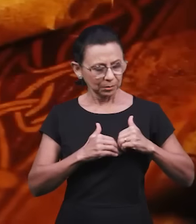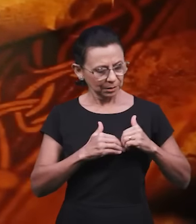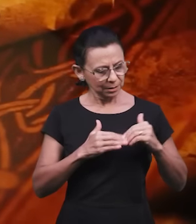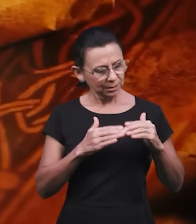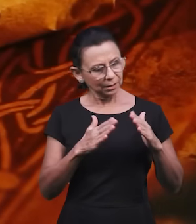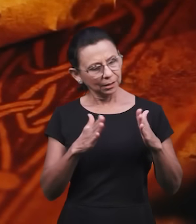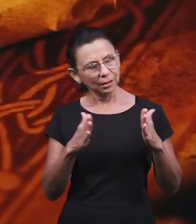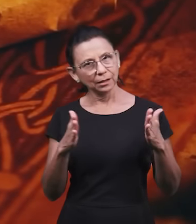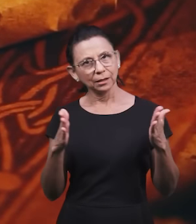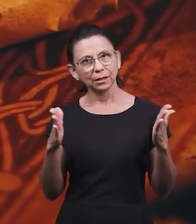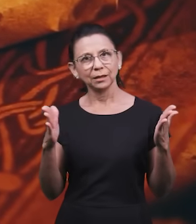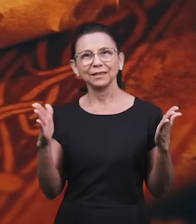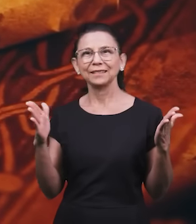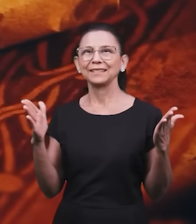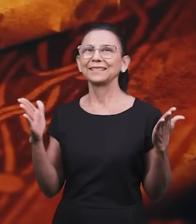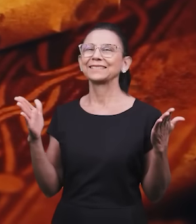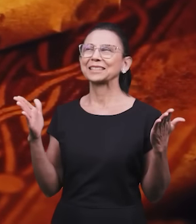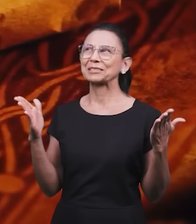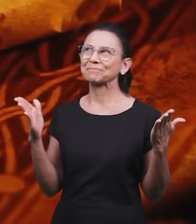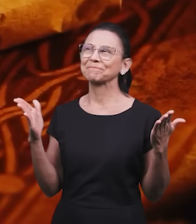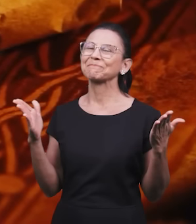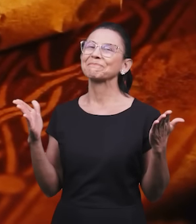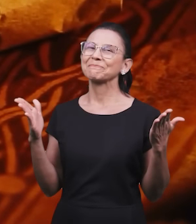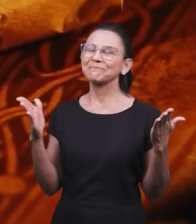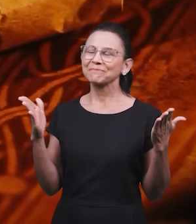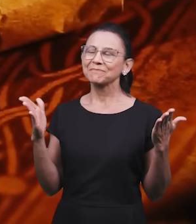Abra o teu coração